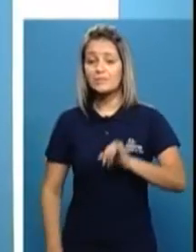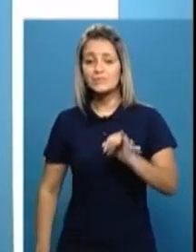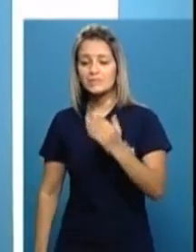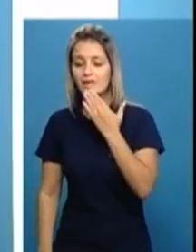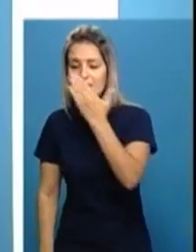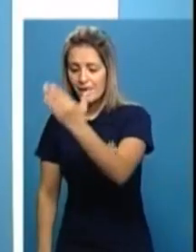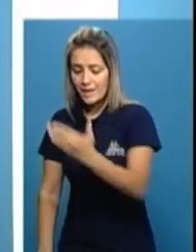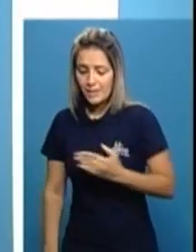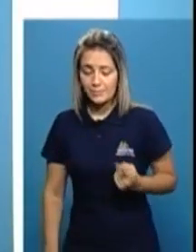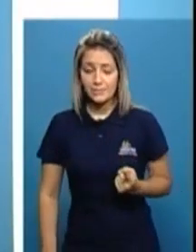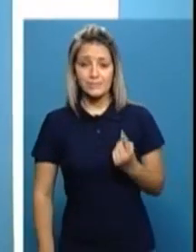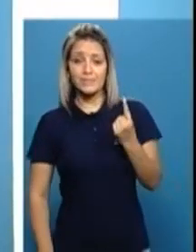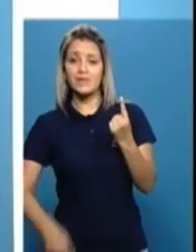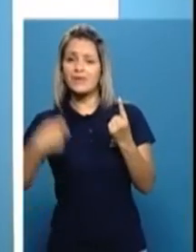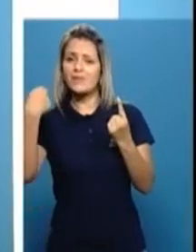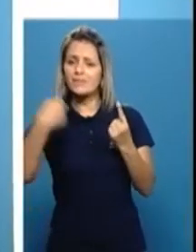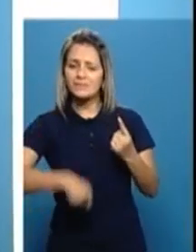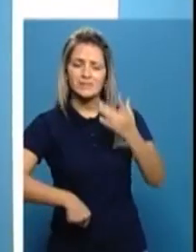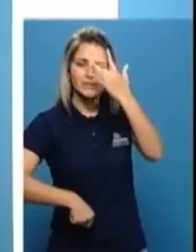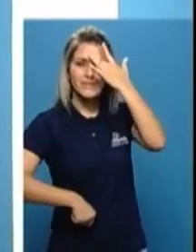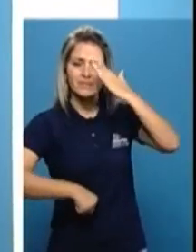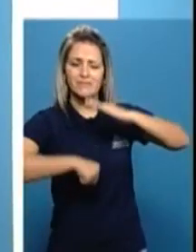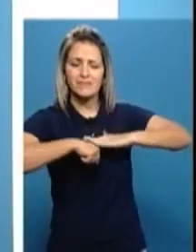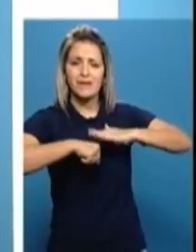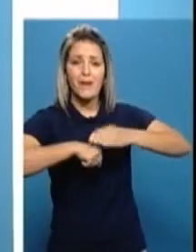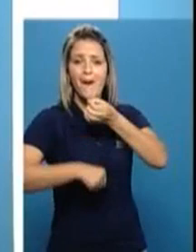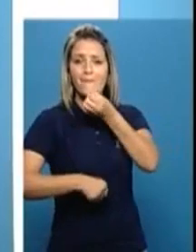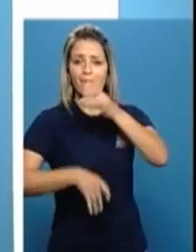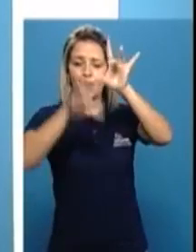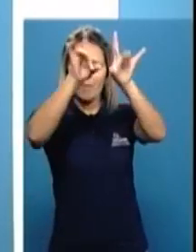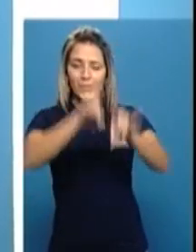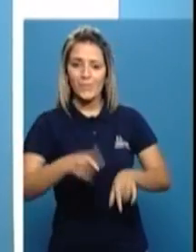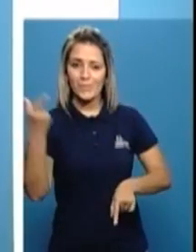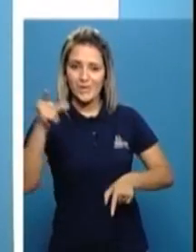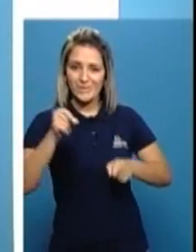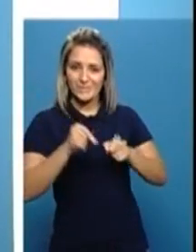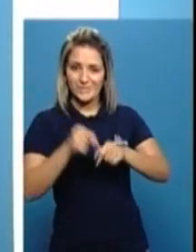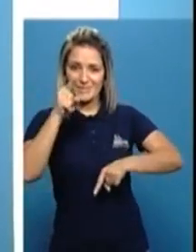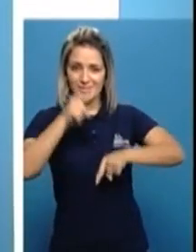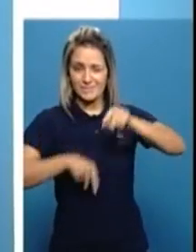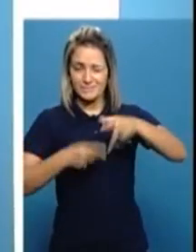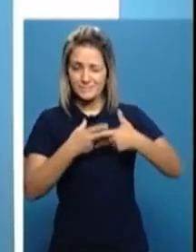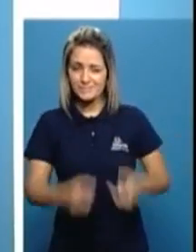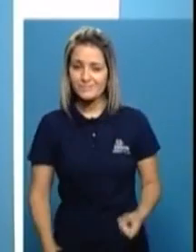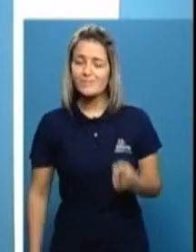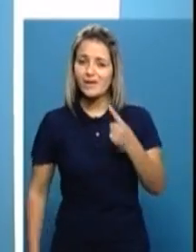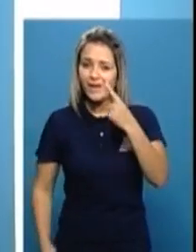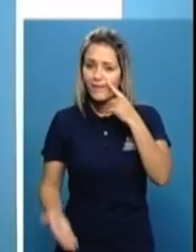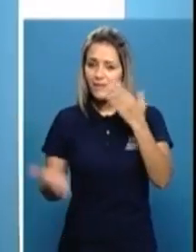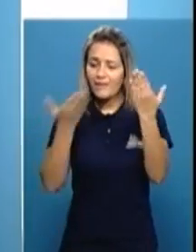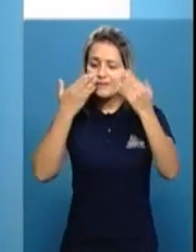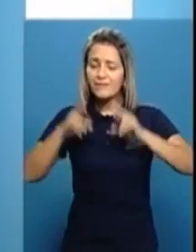que exigia uma mão de obra muito especializada. Então veremos aqui algumas já